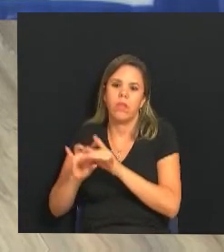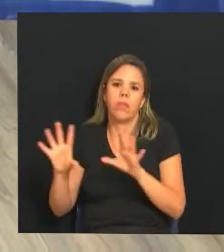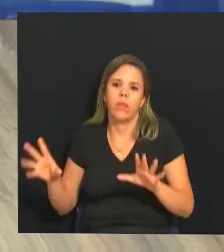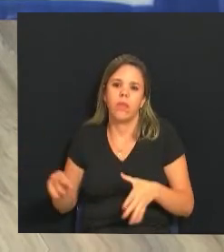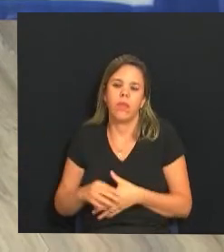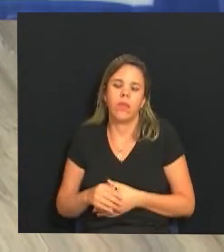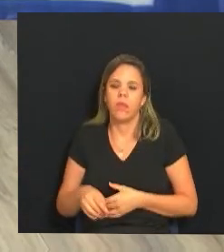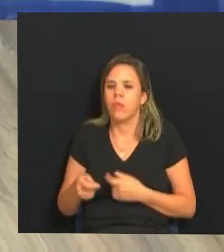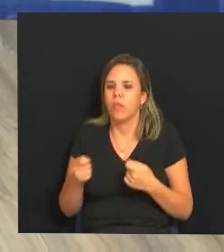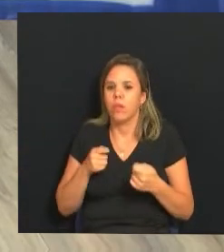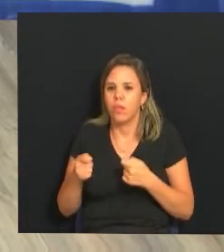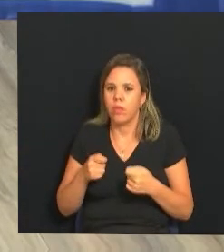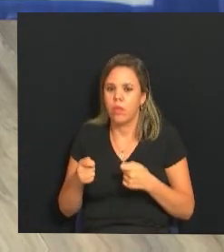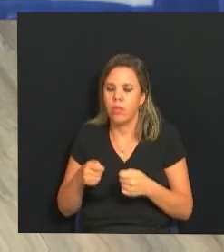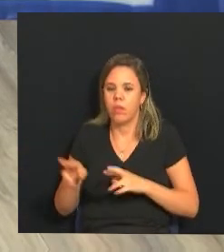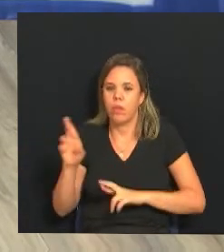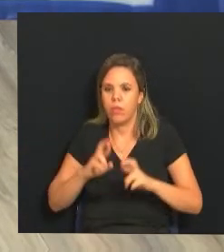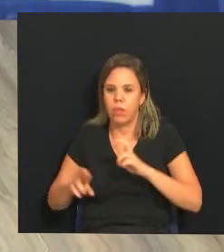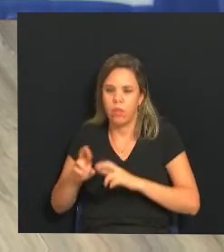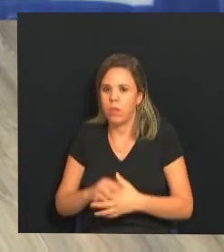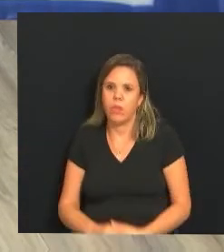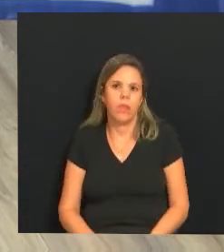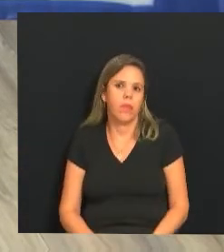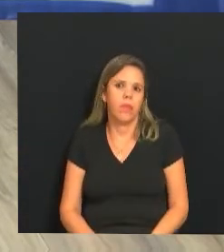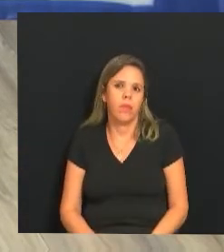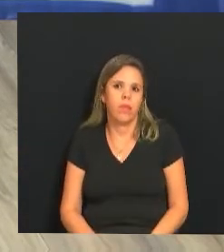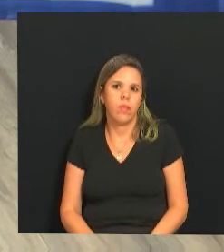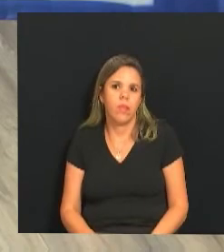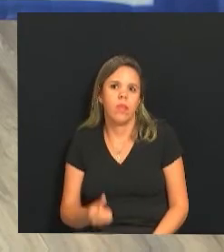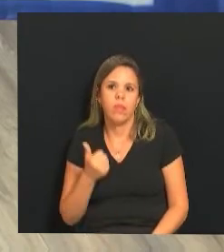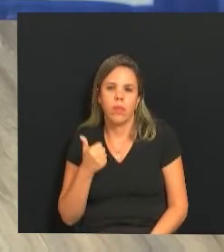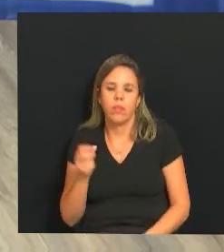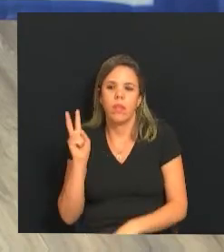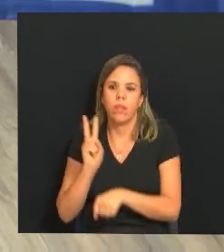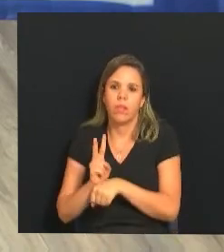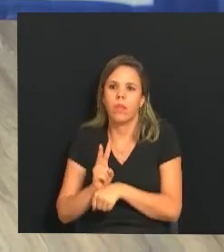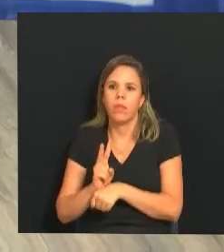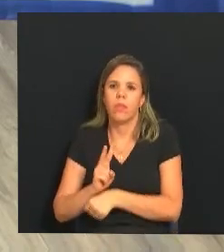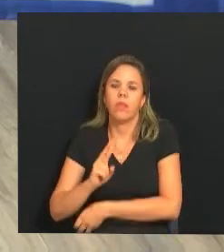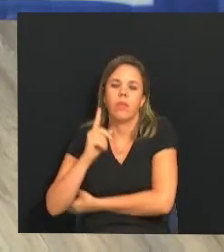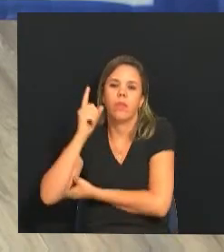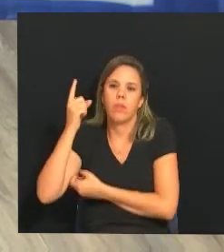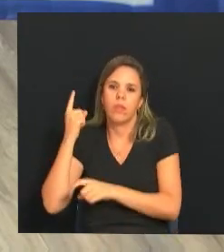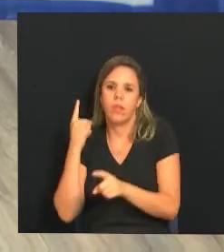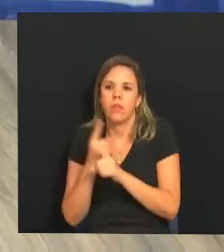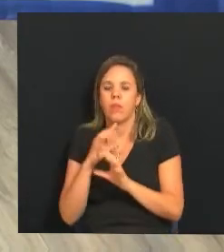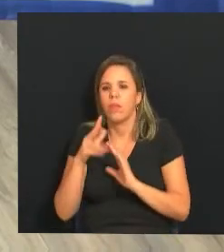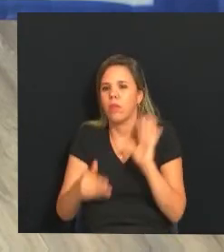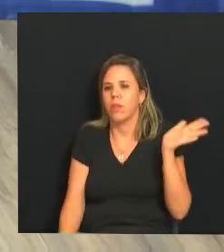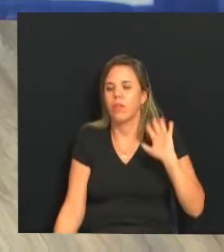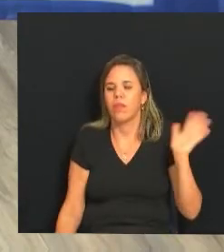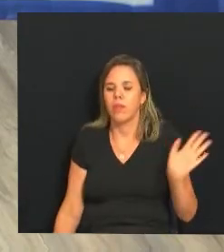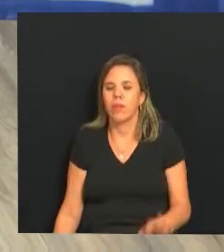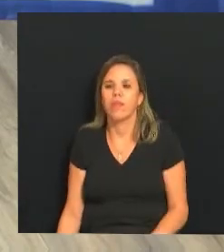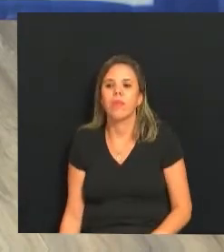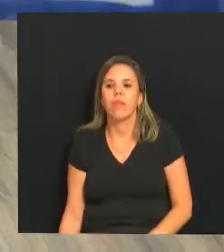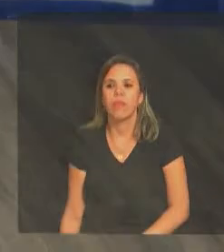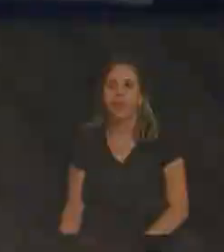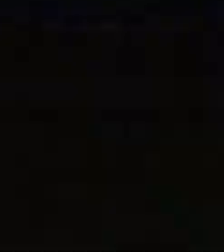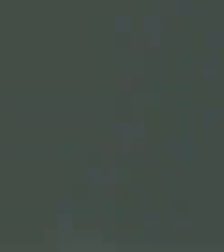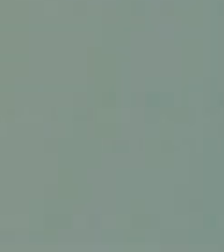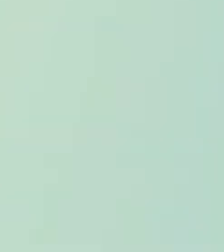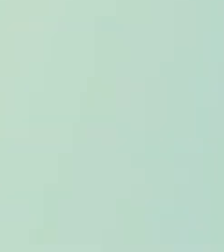quadros, reportagens também podem ser conferidos na íntegra. Fique bem, se cuide. Te vejo no próximo Giro Ambiental. Tchau!